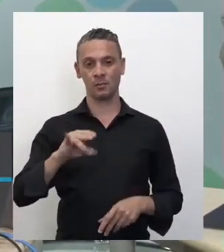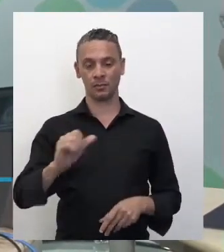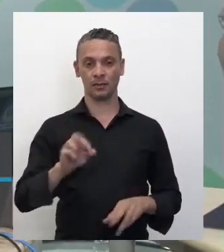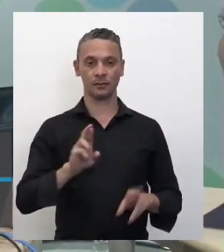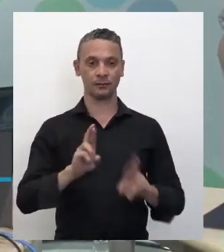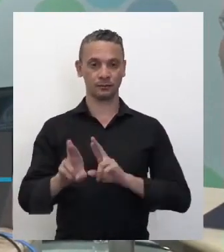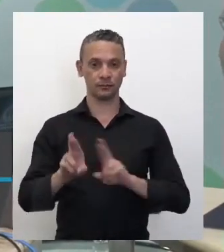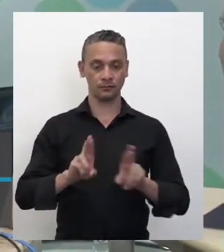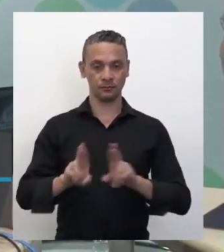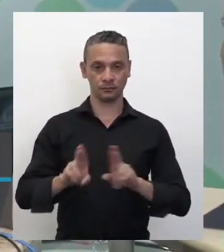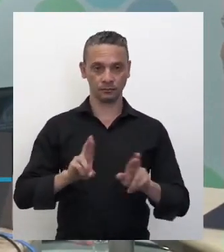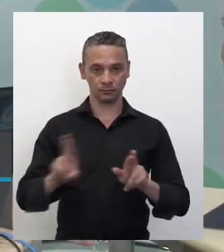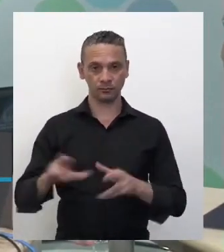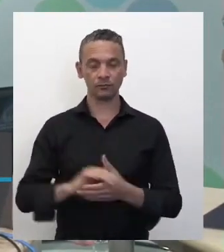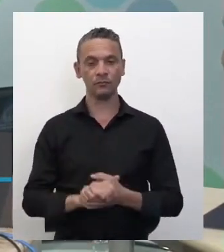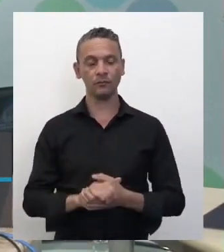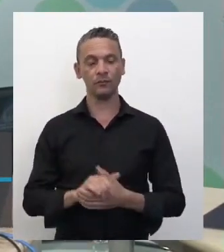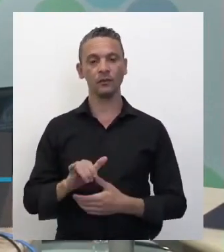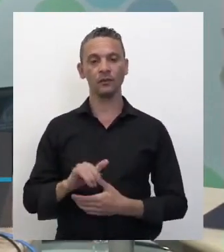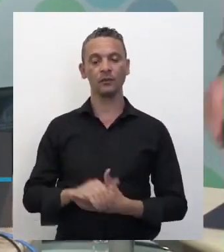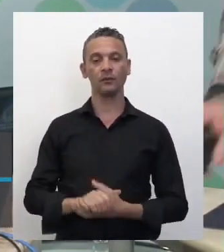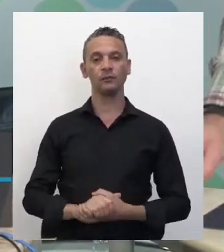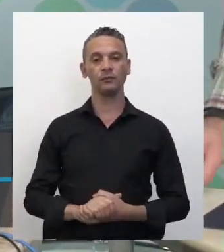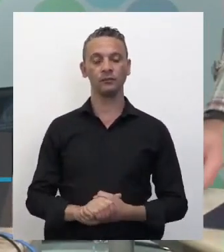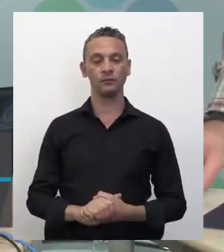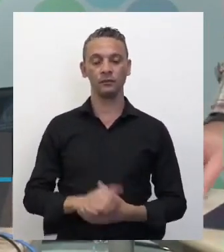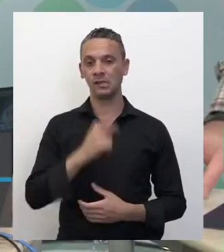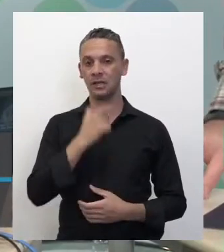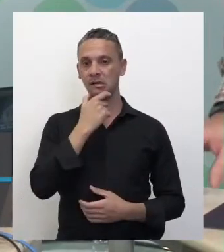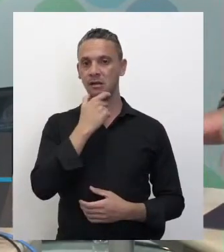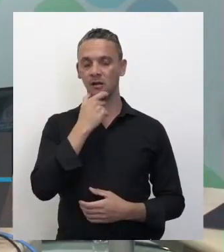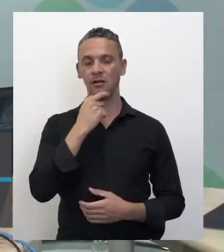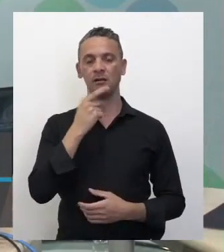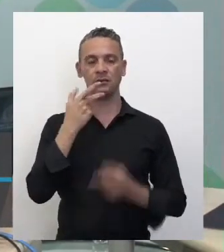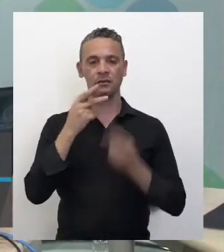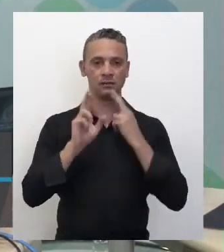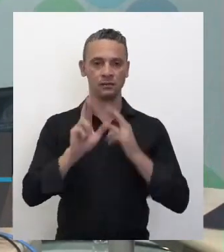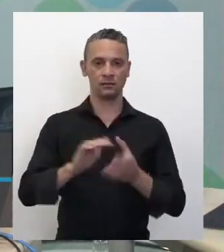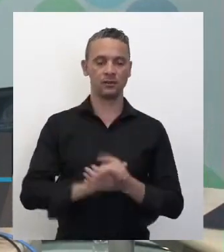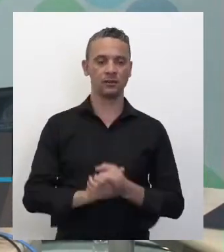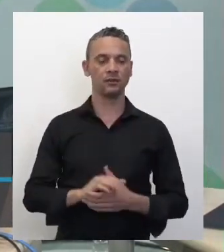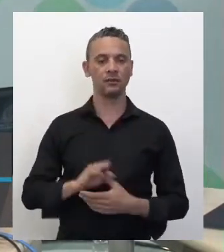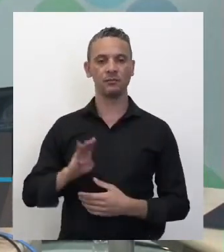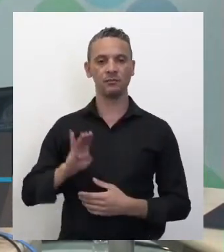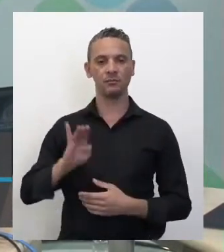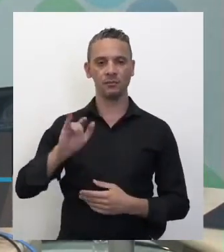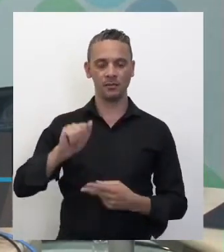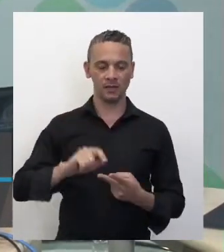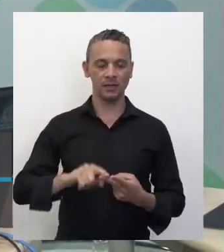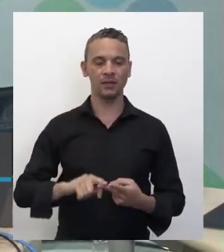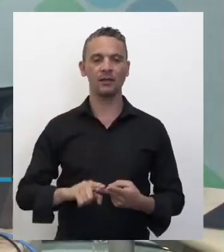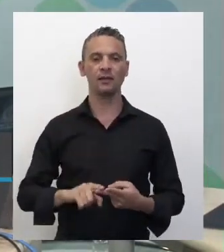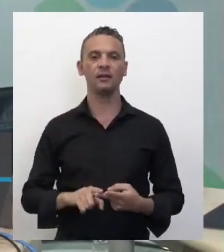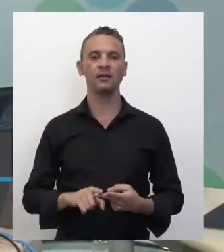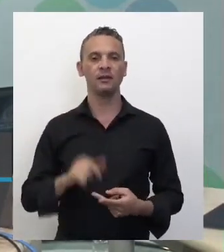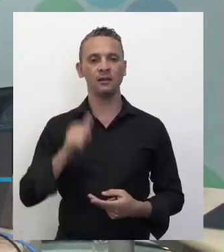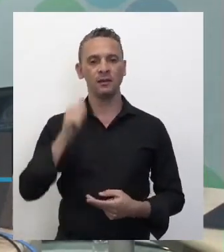outro Marcelo, responderam o uses, mas a Bia, o Bia e o outro